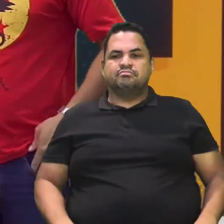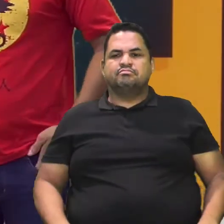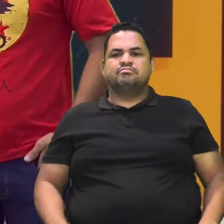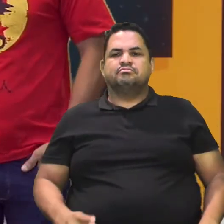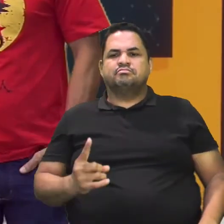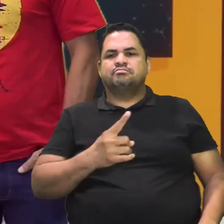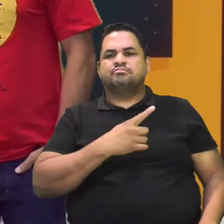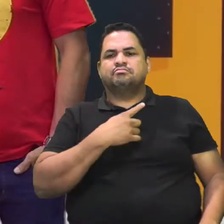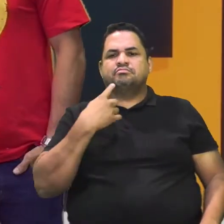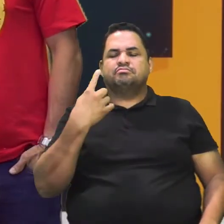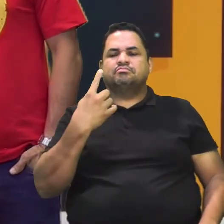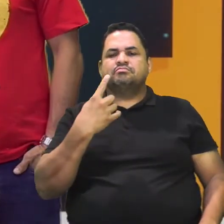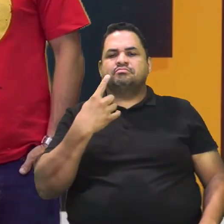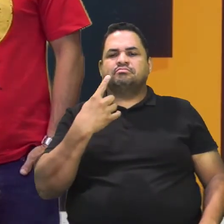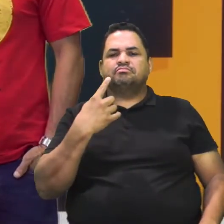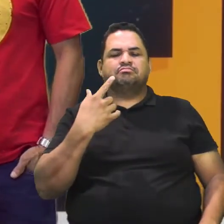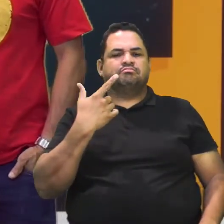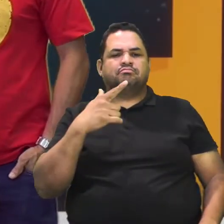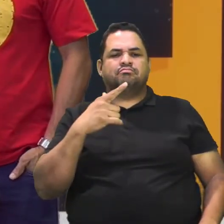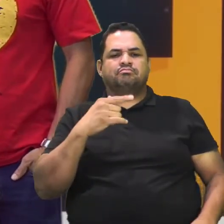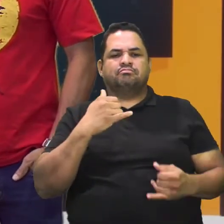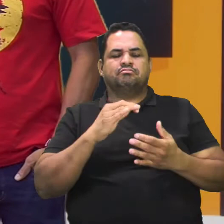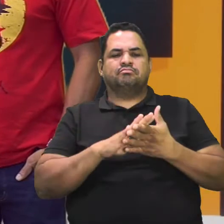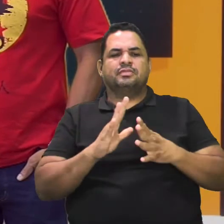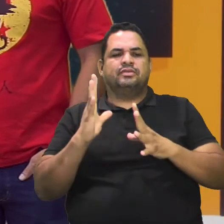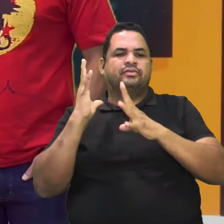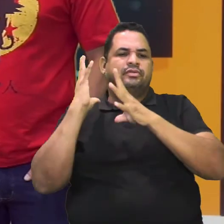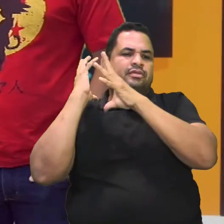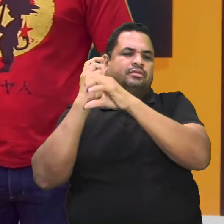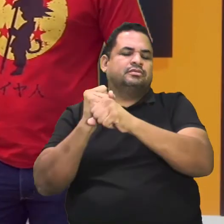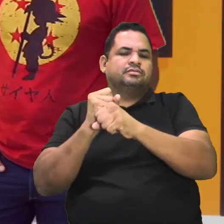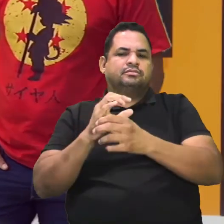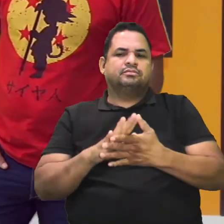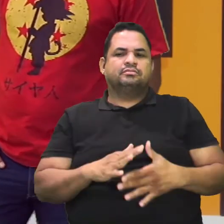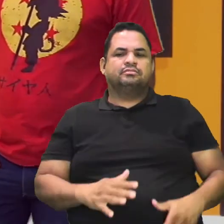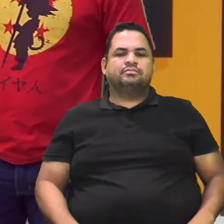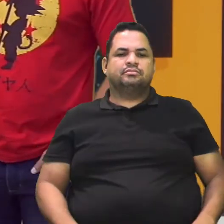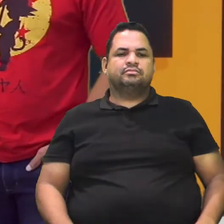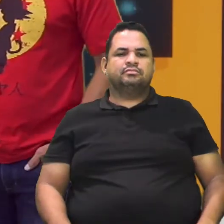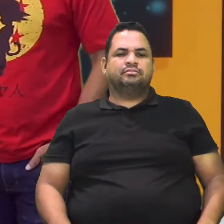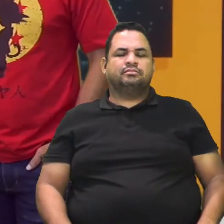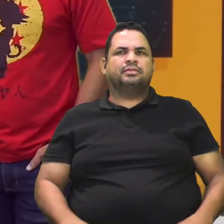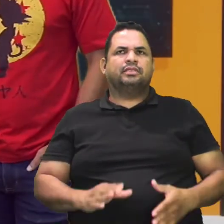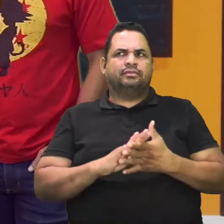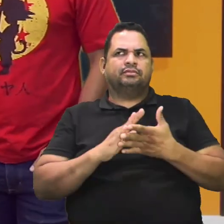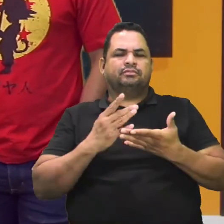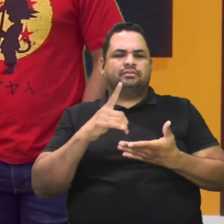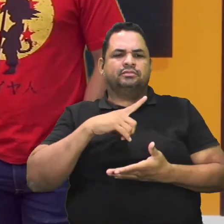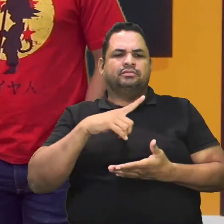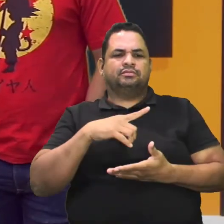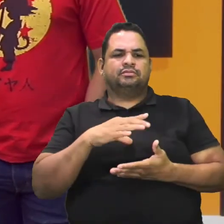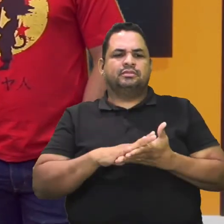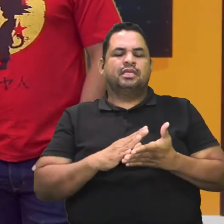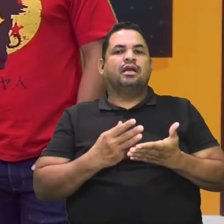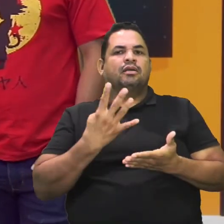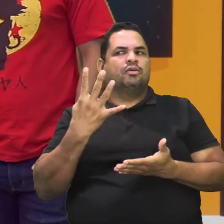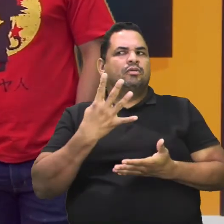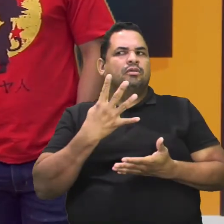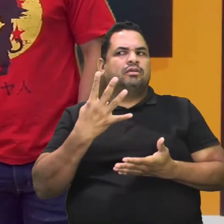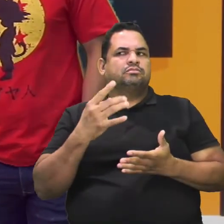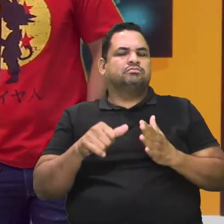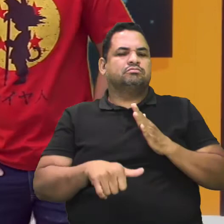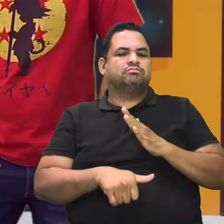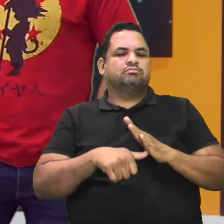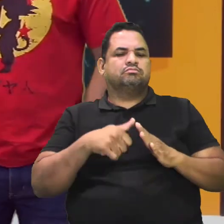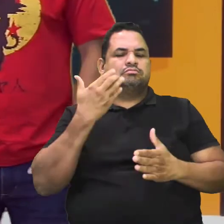fizemos uma... Não, o terceiro não teve revisão da parte do segundo grau, né? Equação, nada, não. Teve as quatro primeiras aulas, ou 6 primeiras